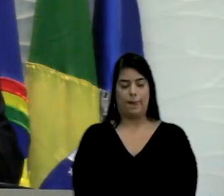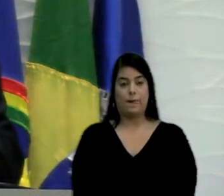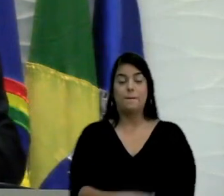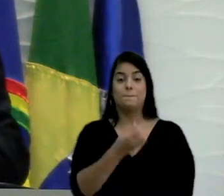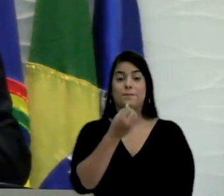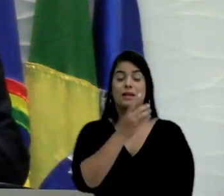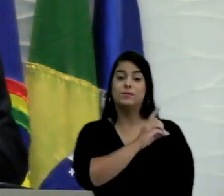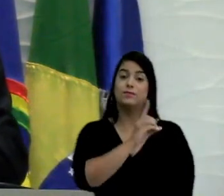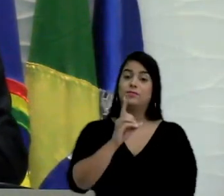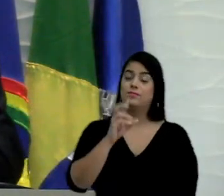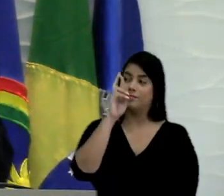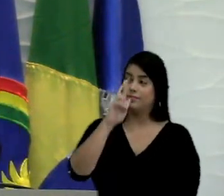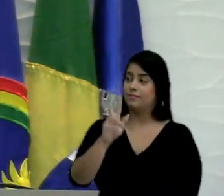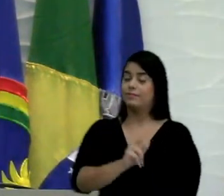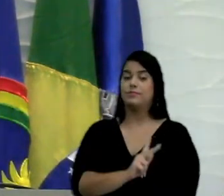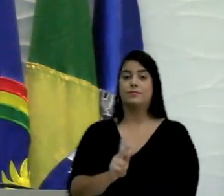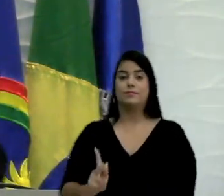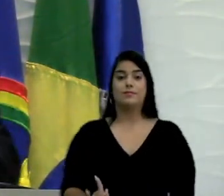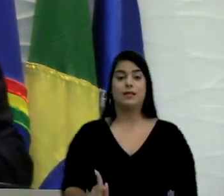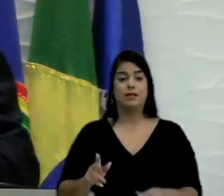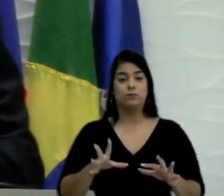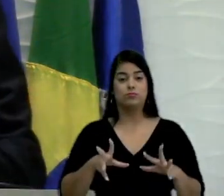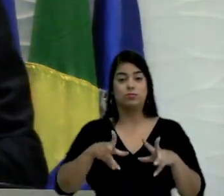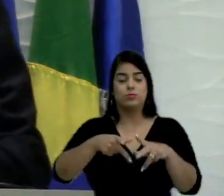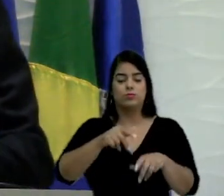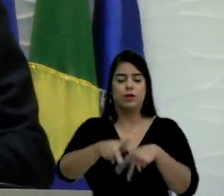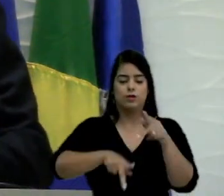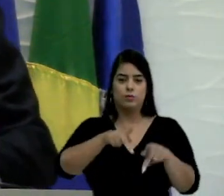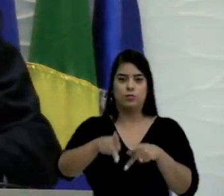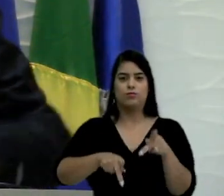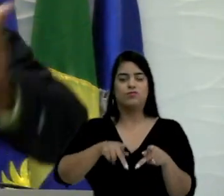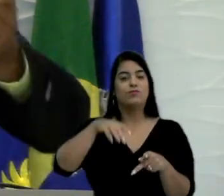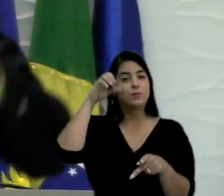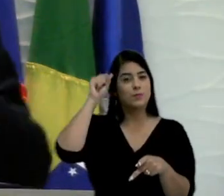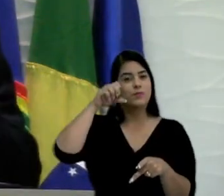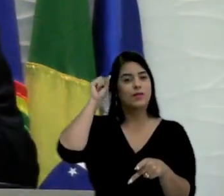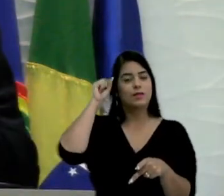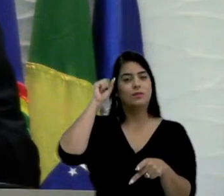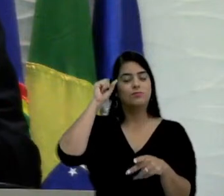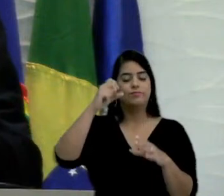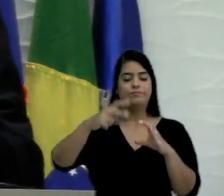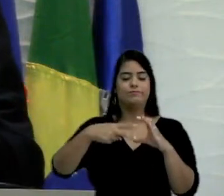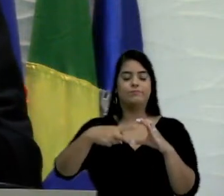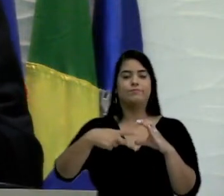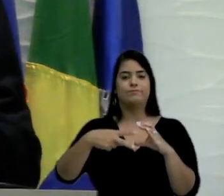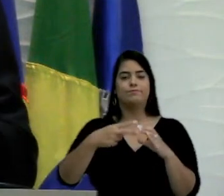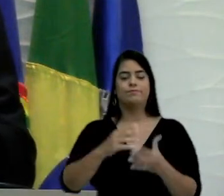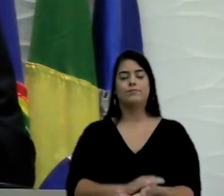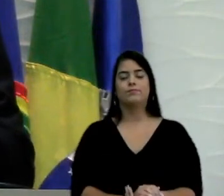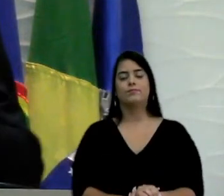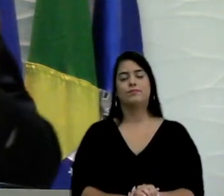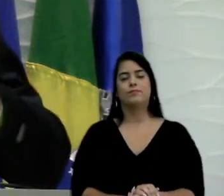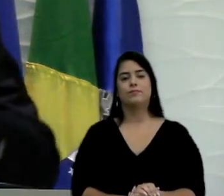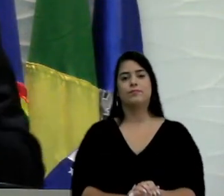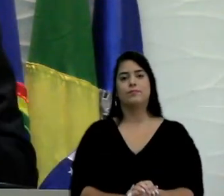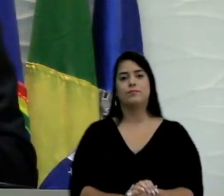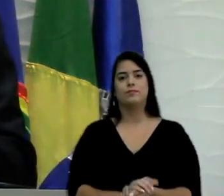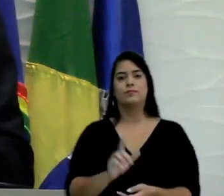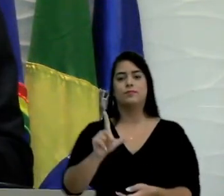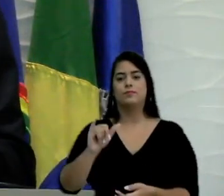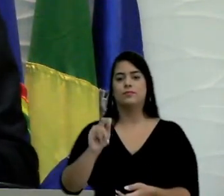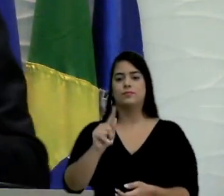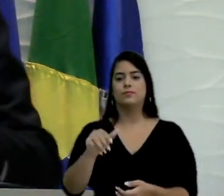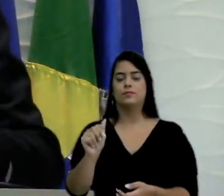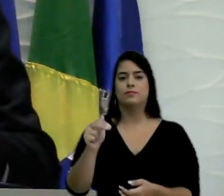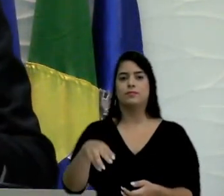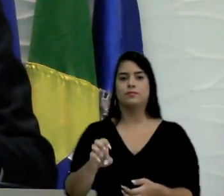Bom dia caro Presidente Bom dia a toda a população a todos que escutam aqui na casa do povo a lisane Vilela